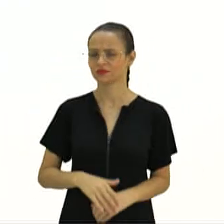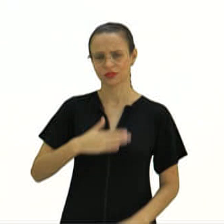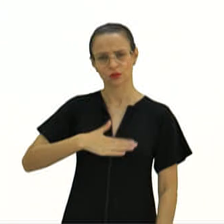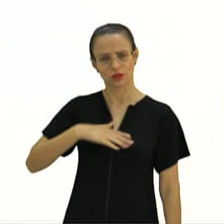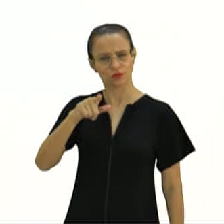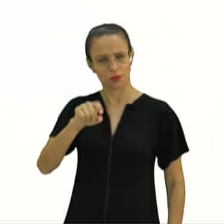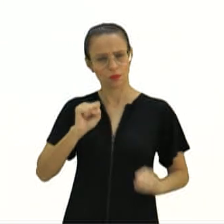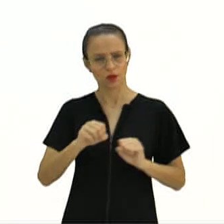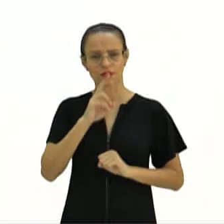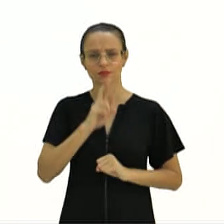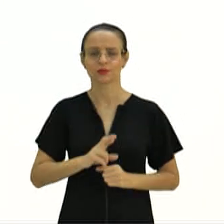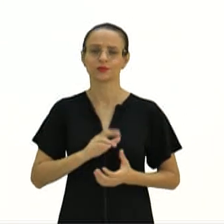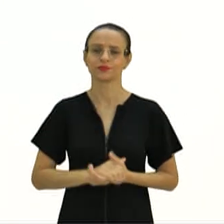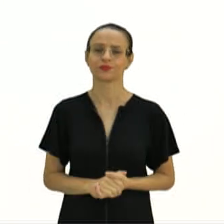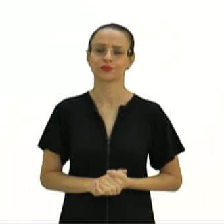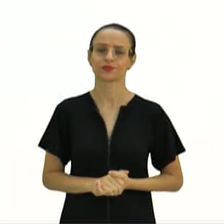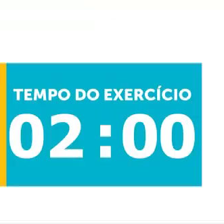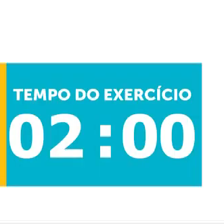pode responder.